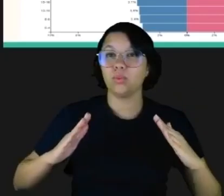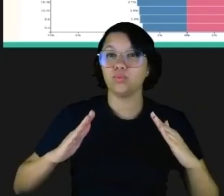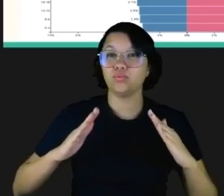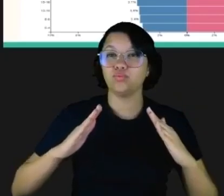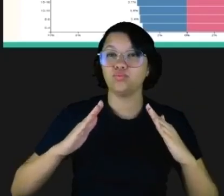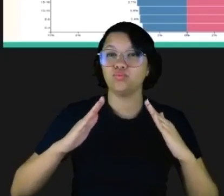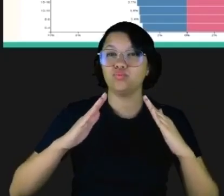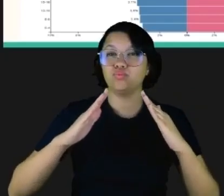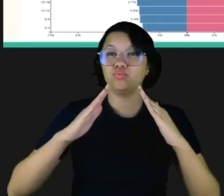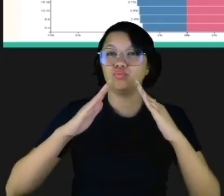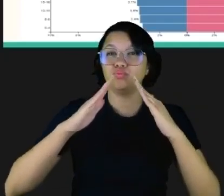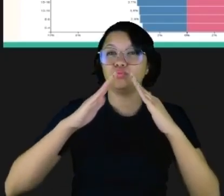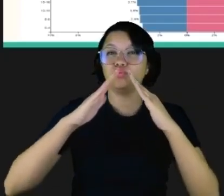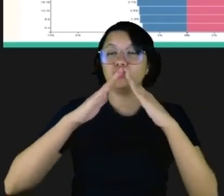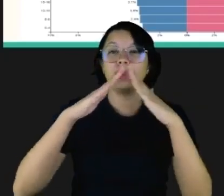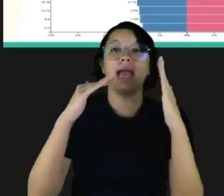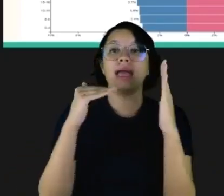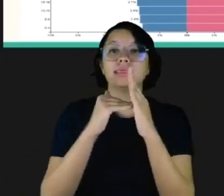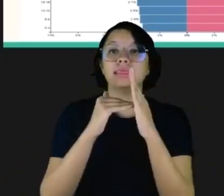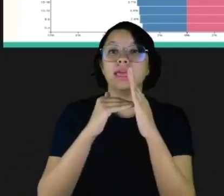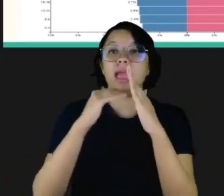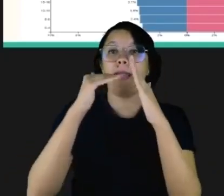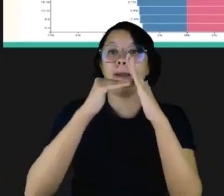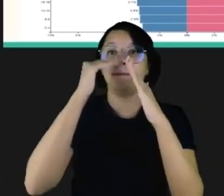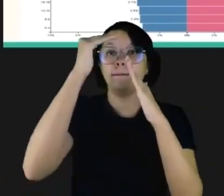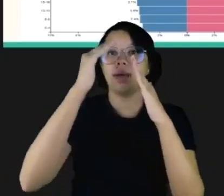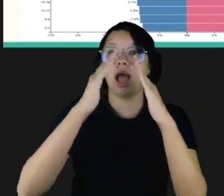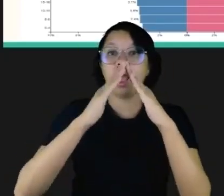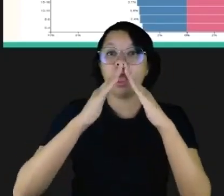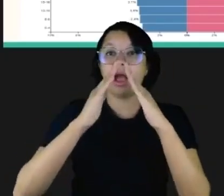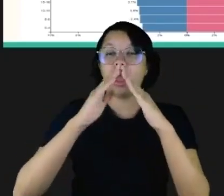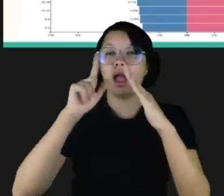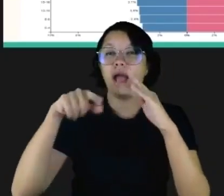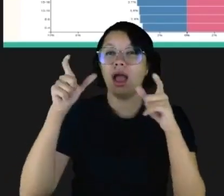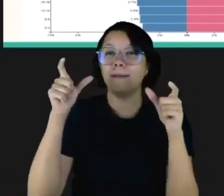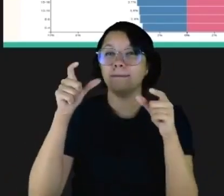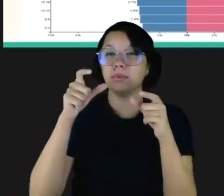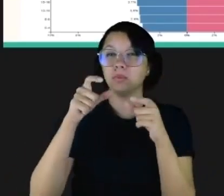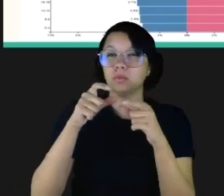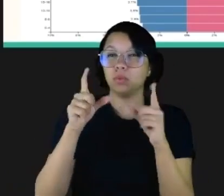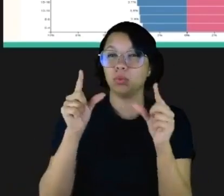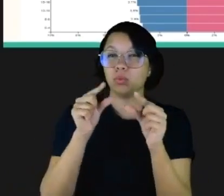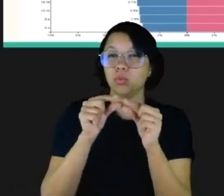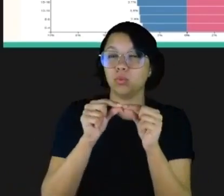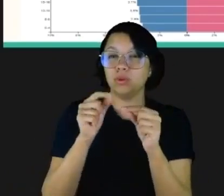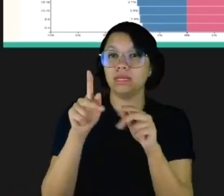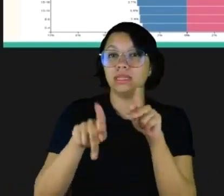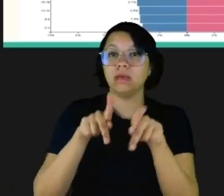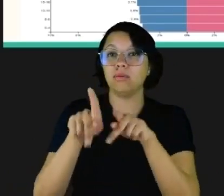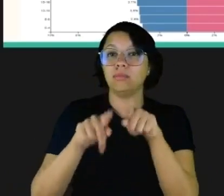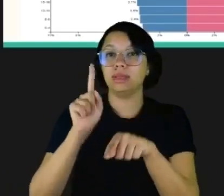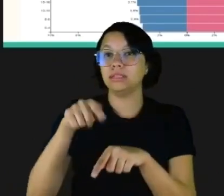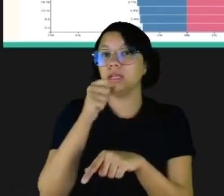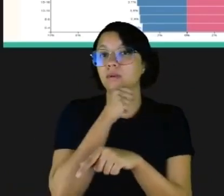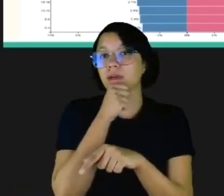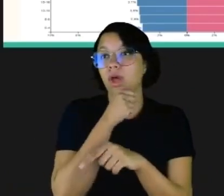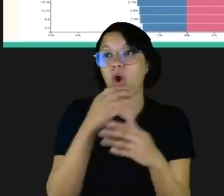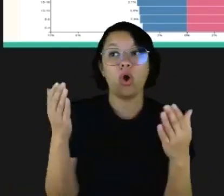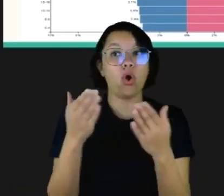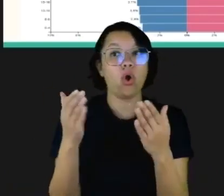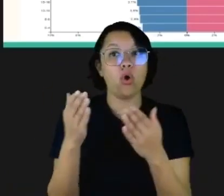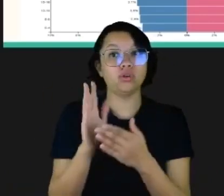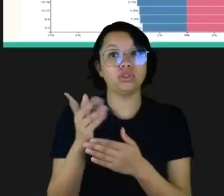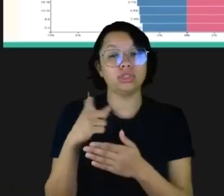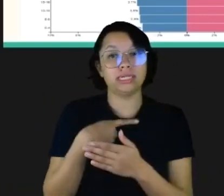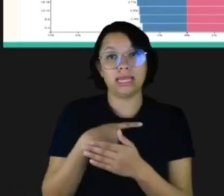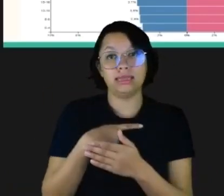afinalando até que o topo da pirâmide, que era a minoria da população, era a população idosa. Hoje a gente já